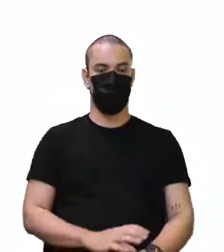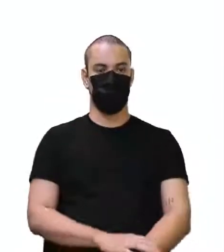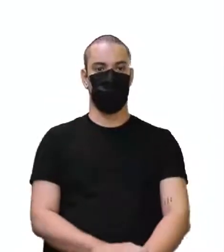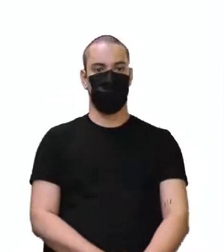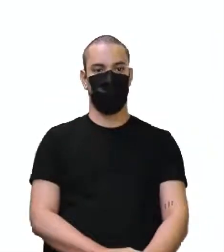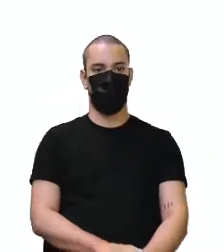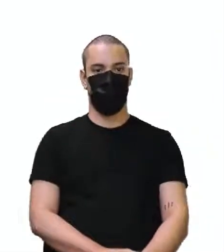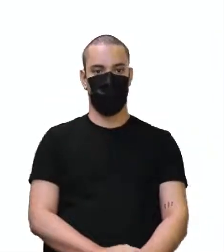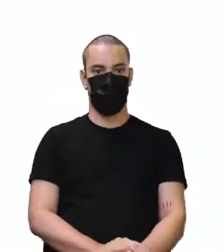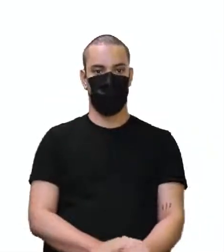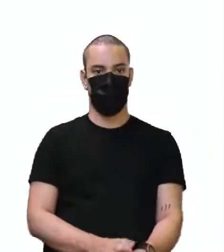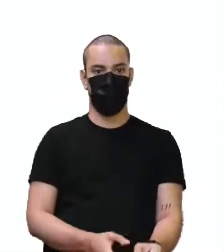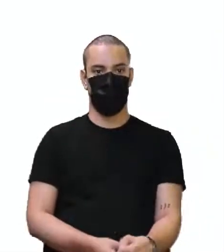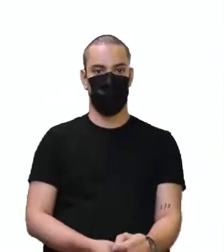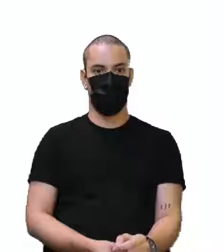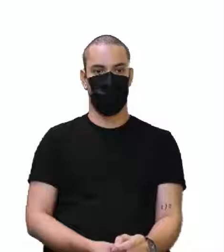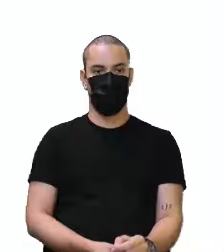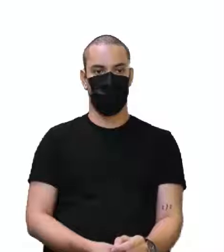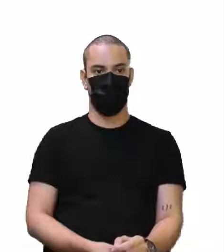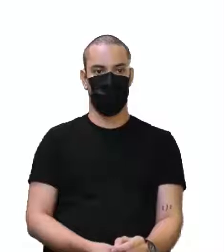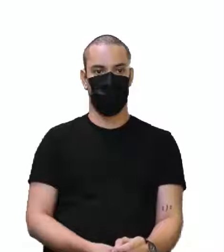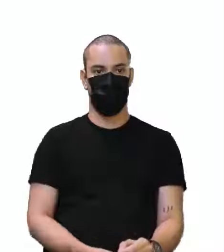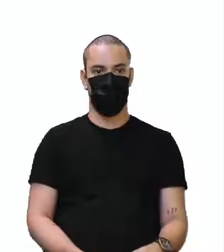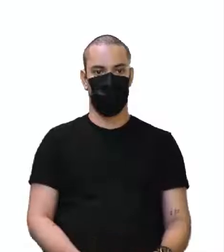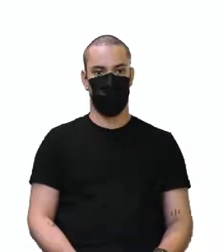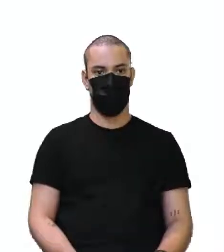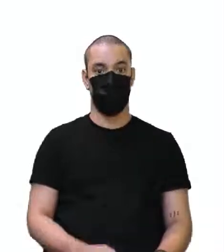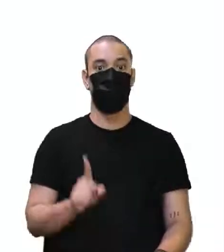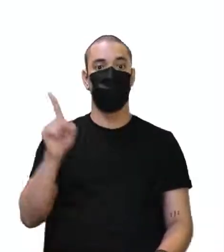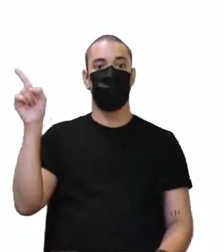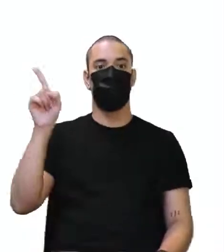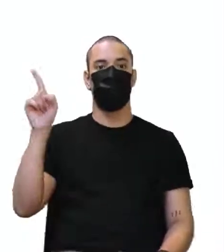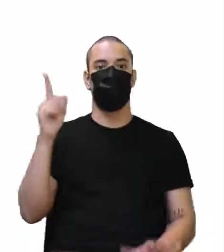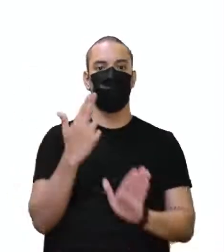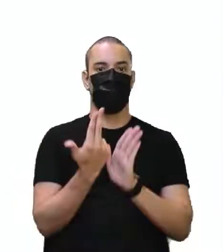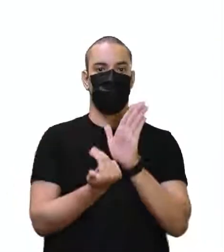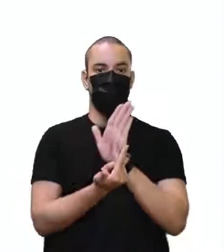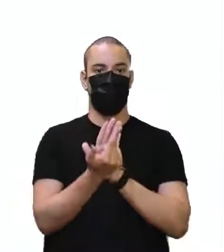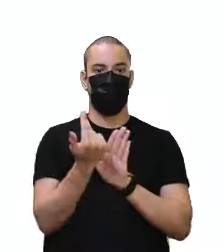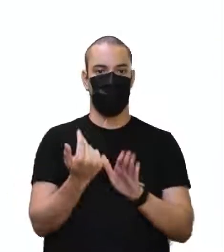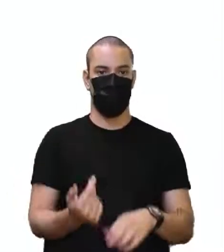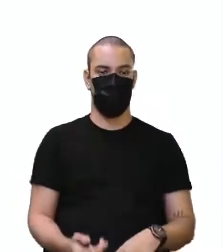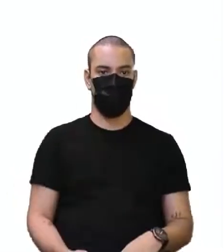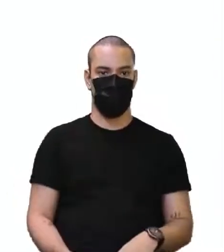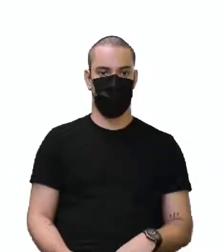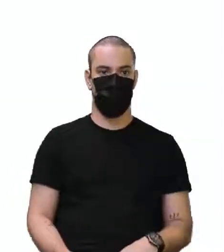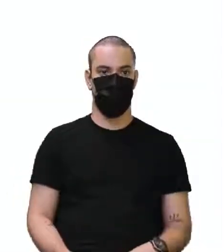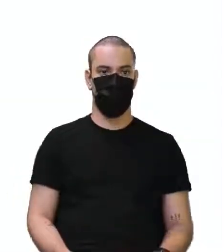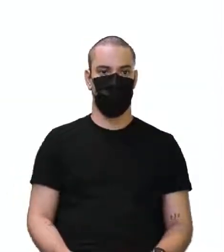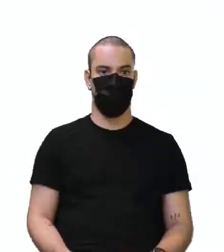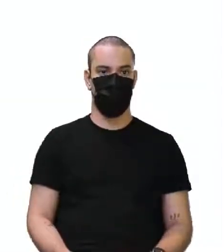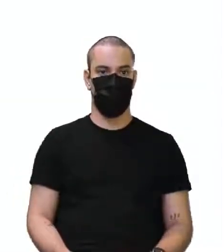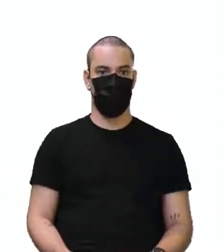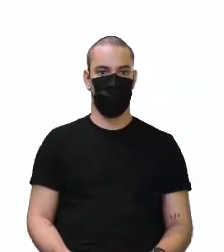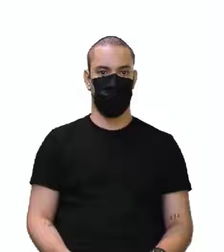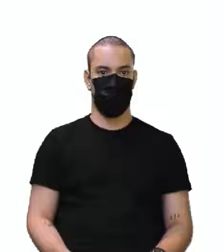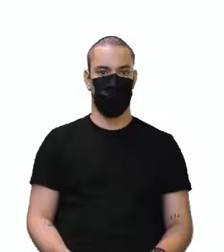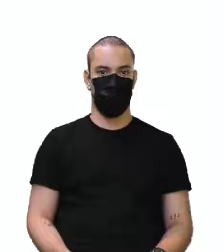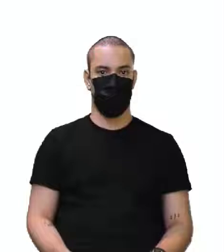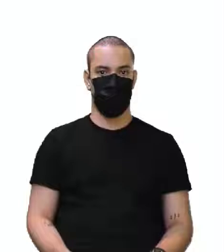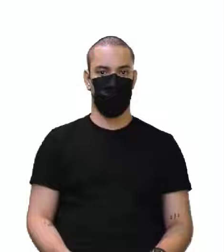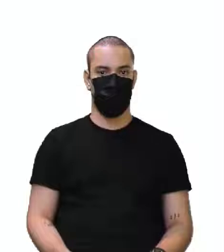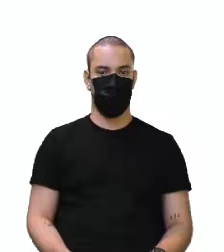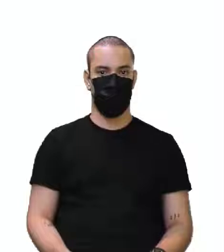para identificar, né? Aqui assim? Não, lá no desenhozinho mesmo. Aqui? Não, então eu vou dizer assim, o